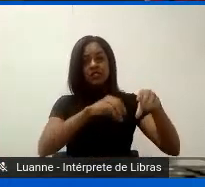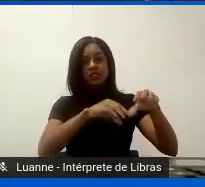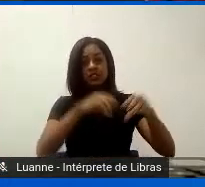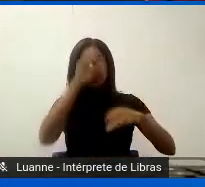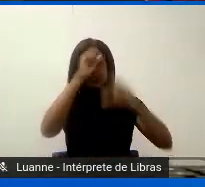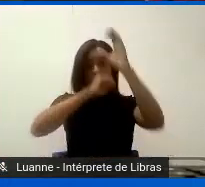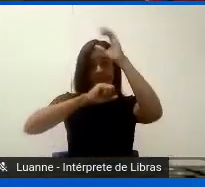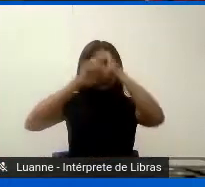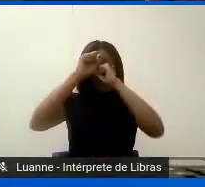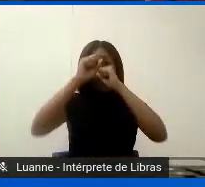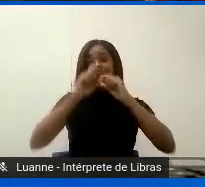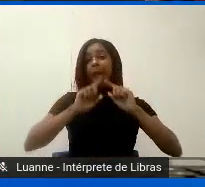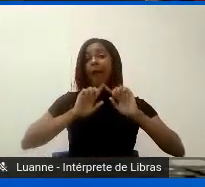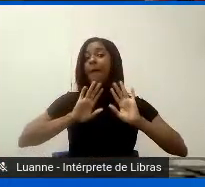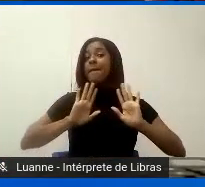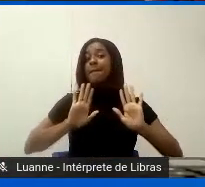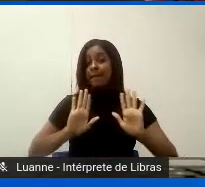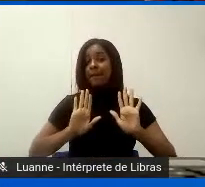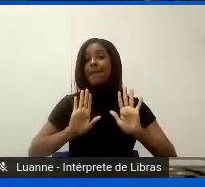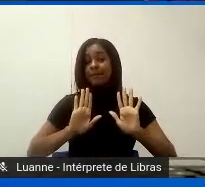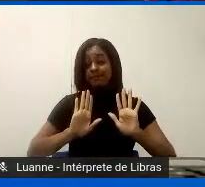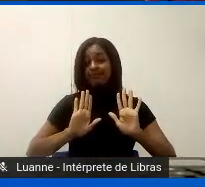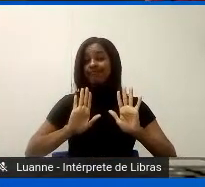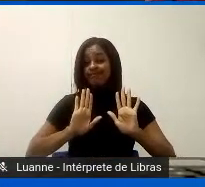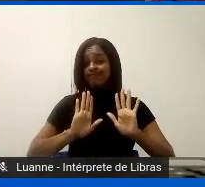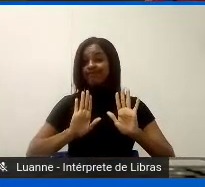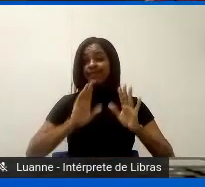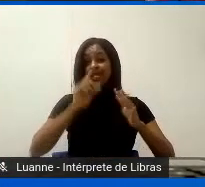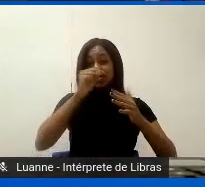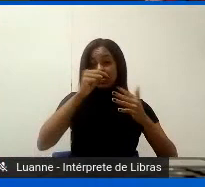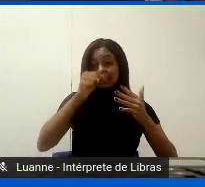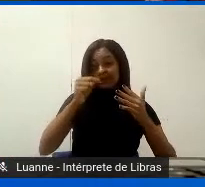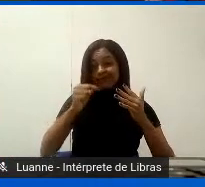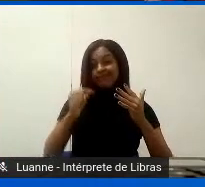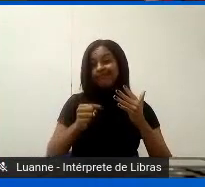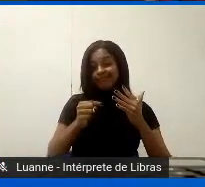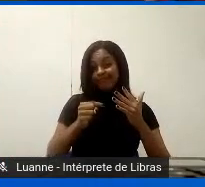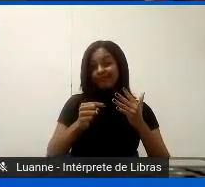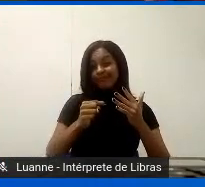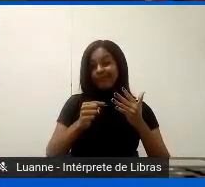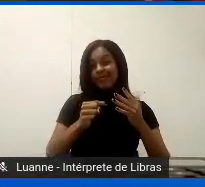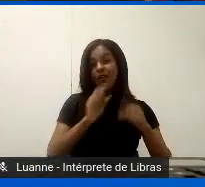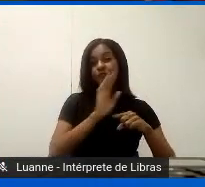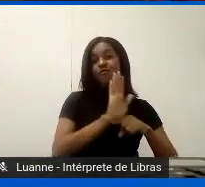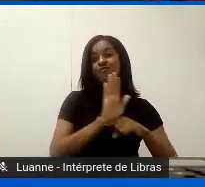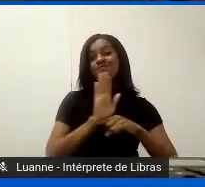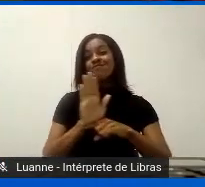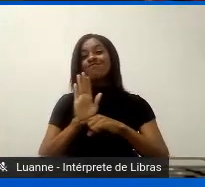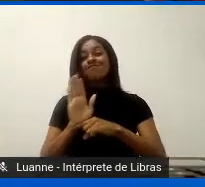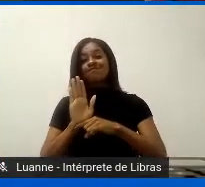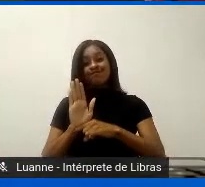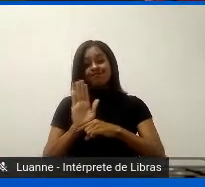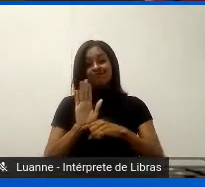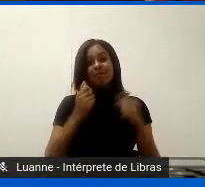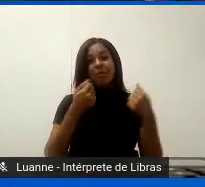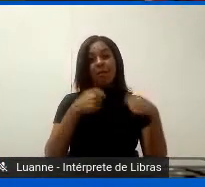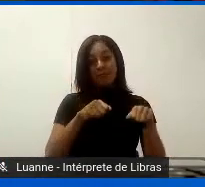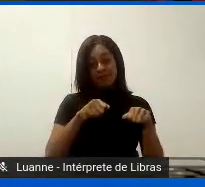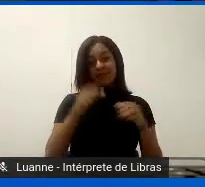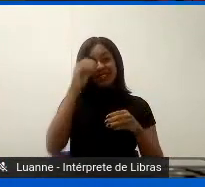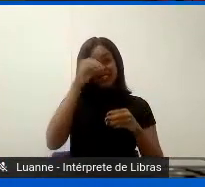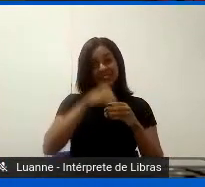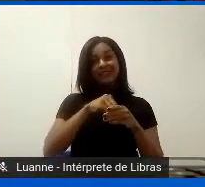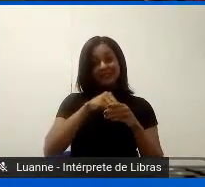de certa forma condicionando elementos fornecendo possibilidades e é justamente dentro dessa